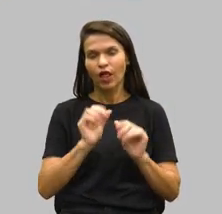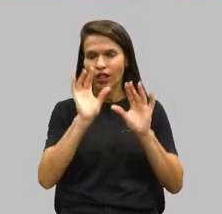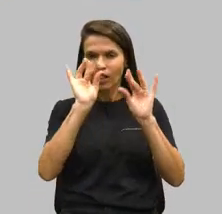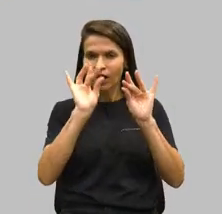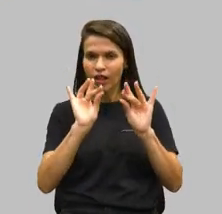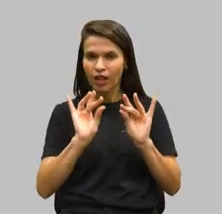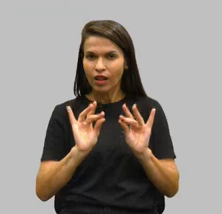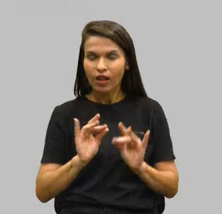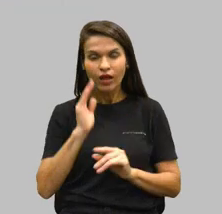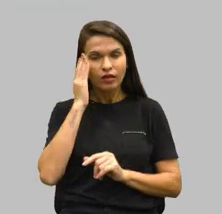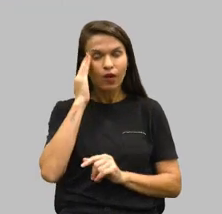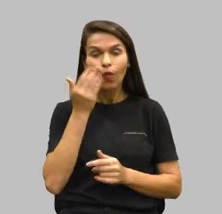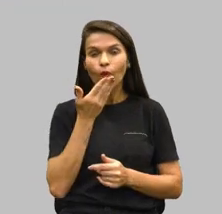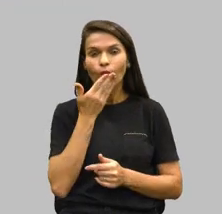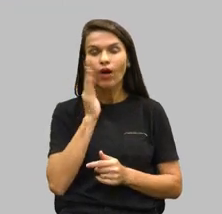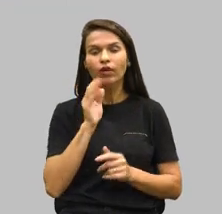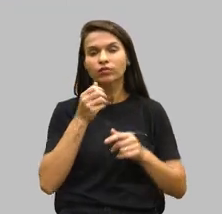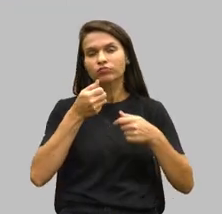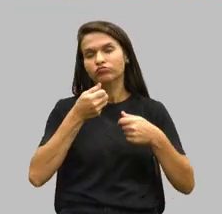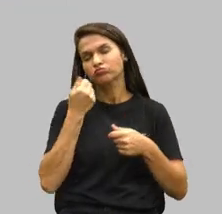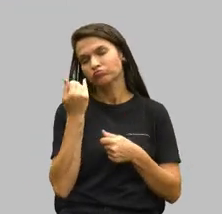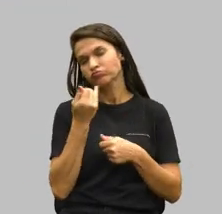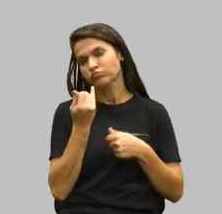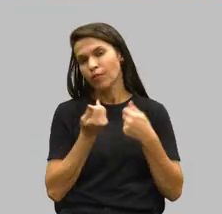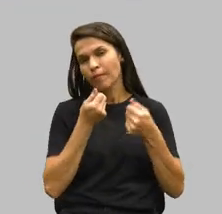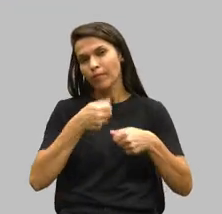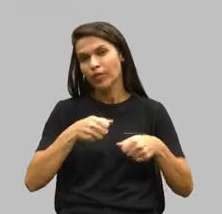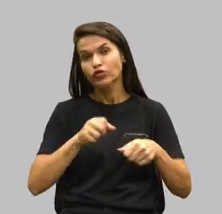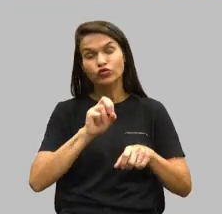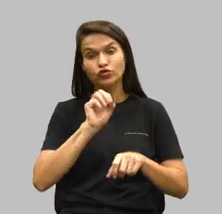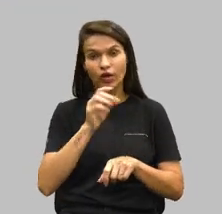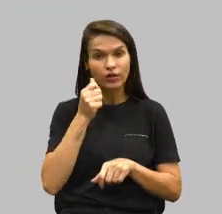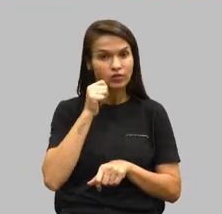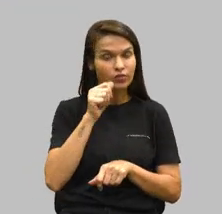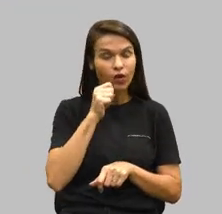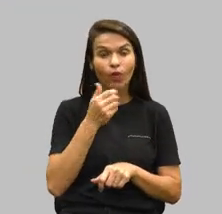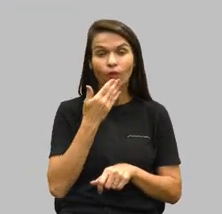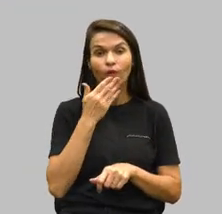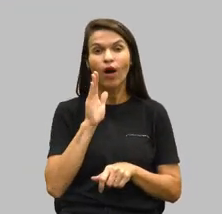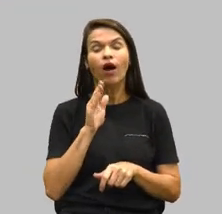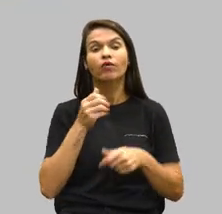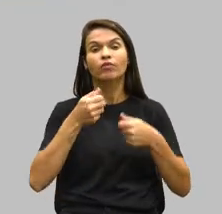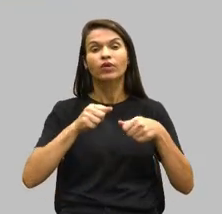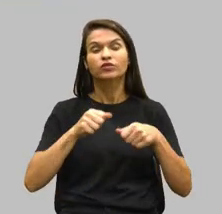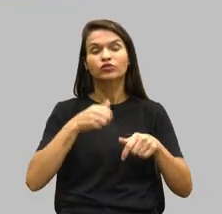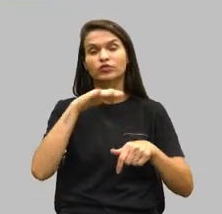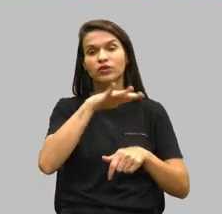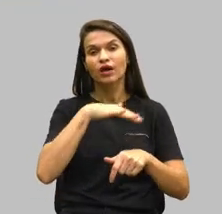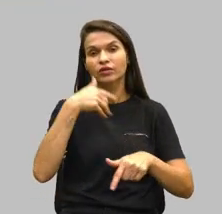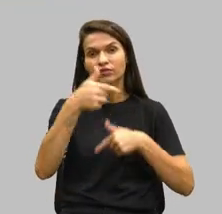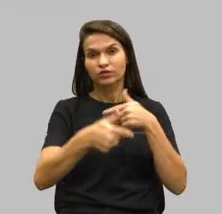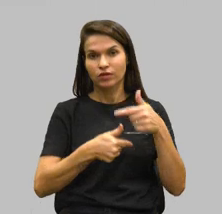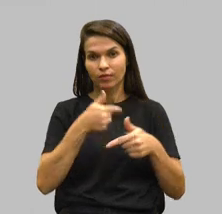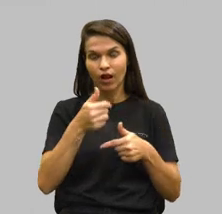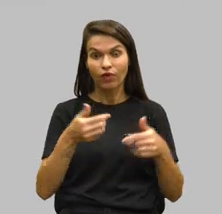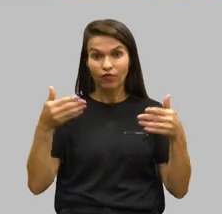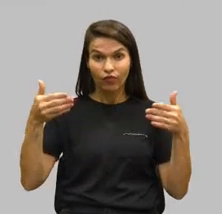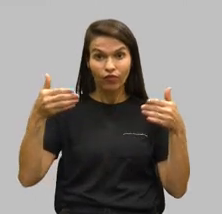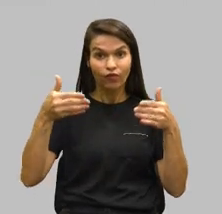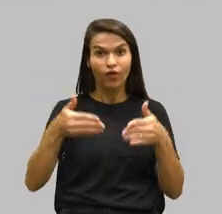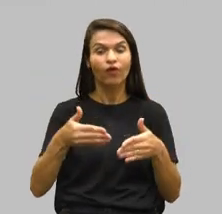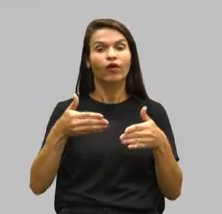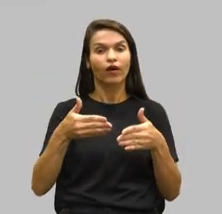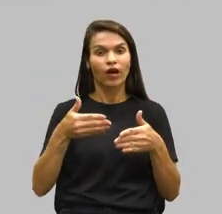entender Quais são as necessidades não somente das mulheres Mas qual é a necessidade do mercado de trabalho voltado